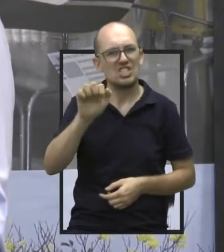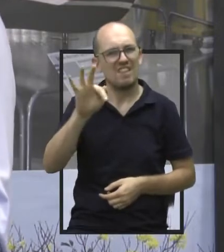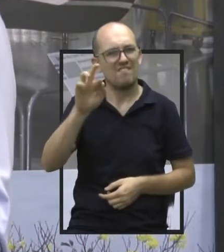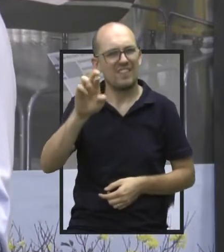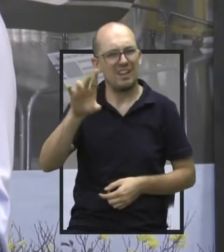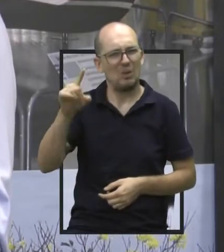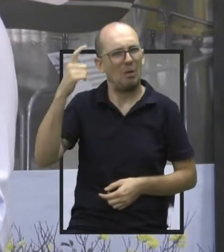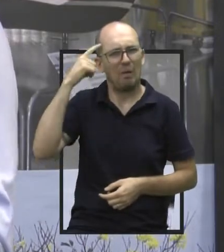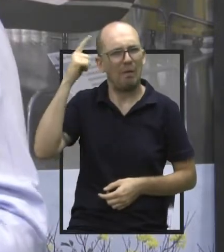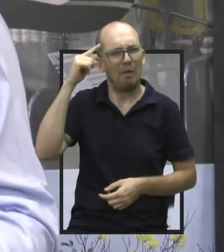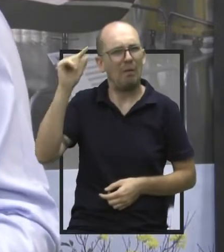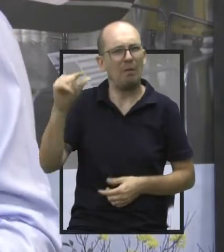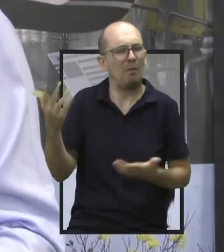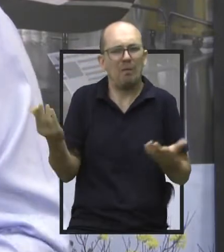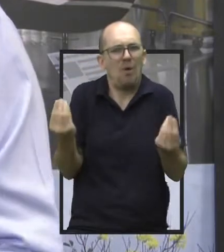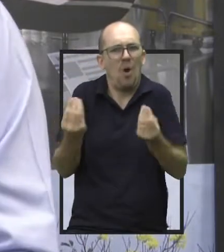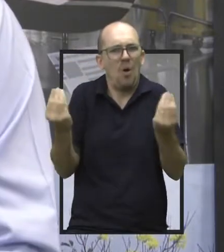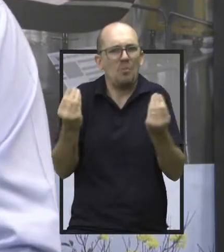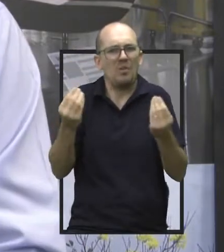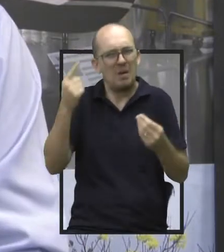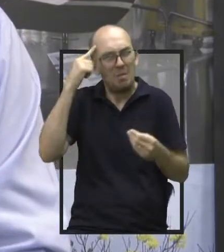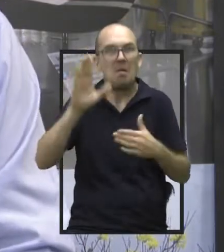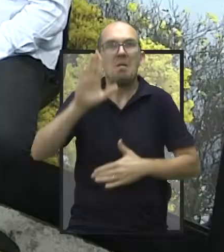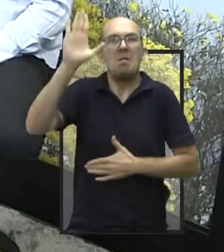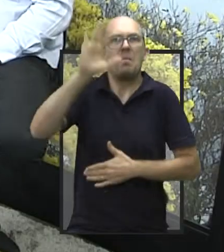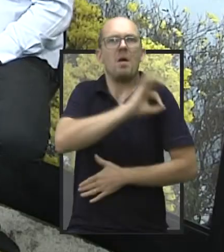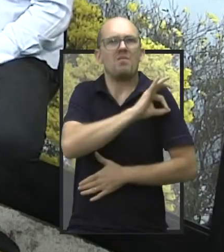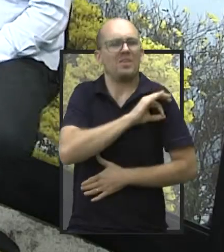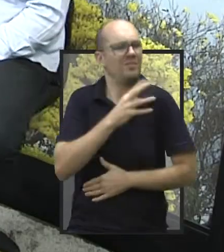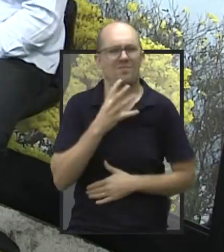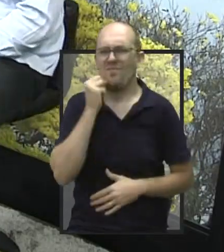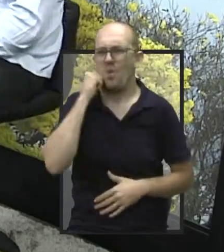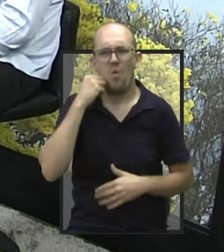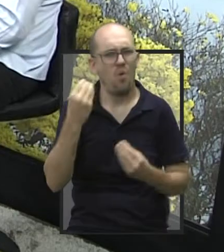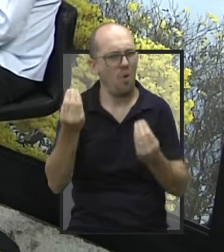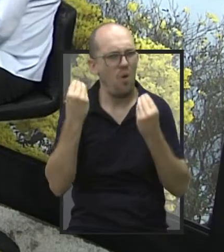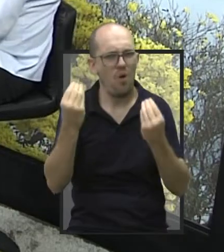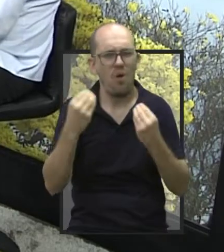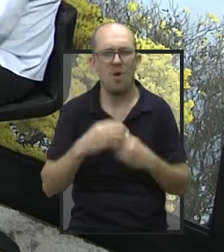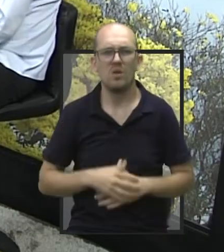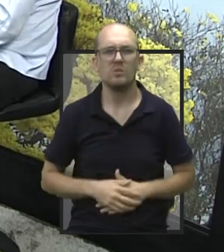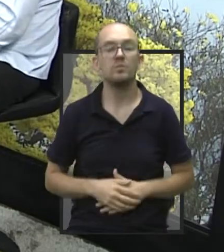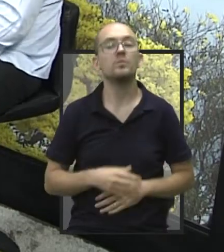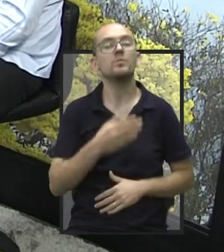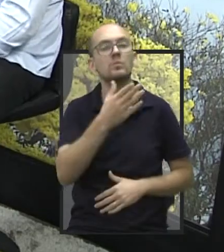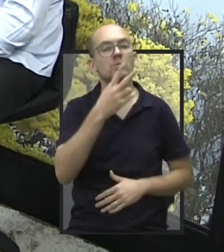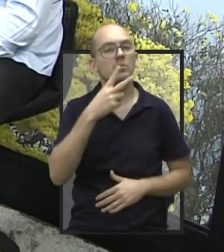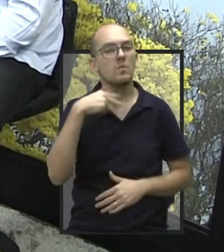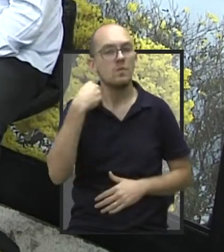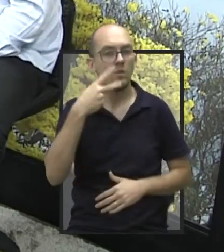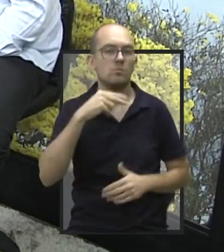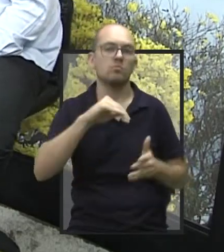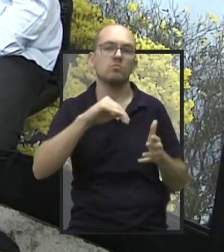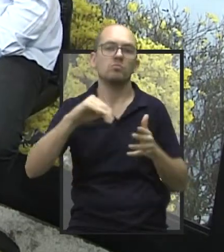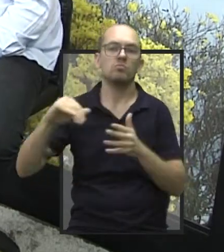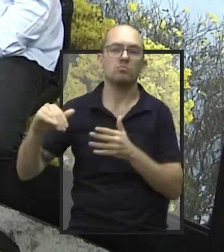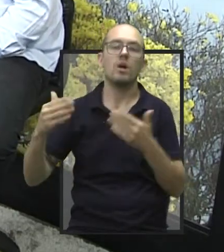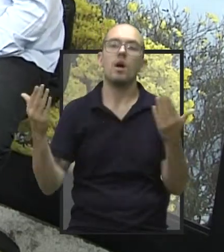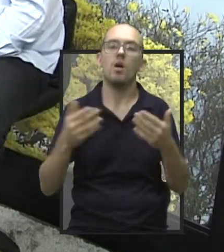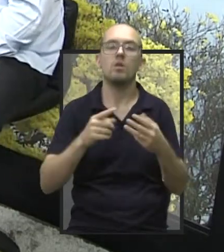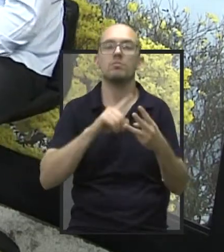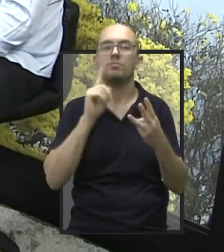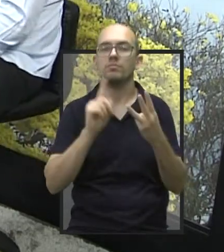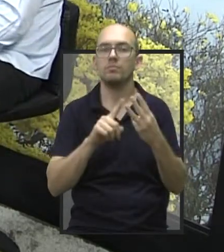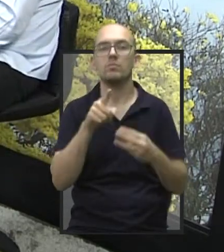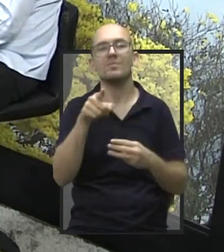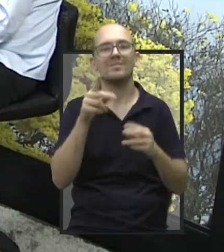prefeito. É uma vergonha o trânsito na cidade. Vereador, o senhor apresentou 3 emendas à LDO, que vai